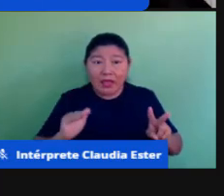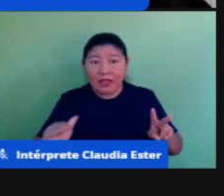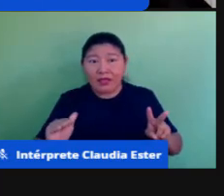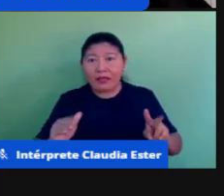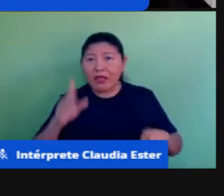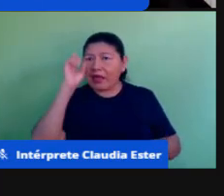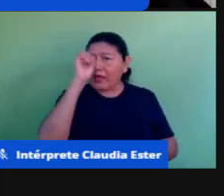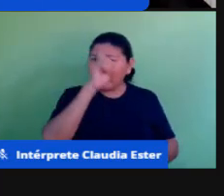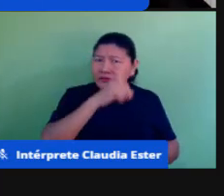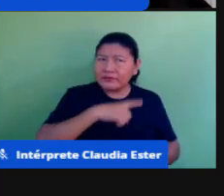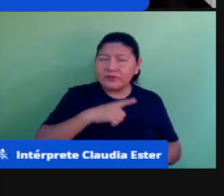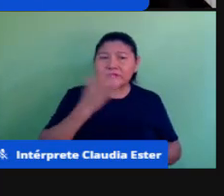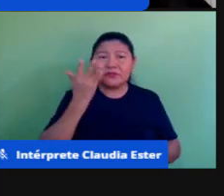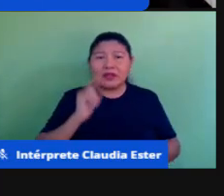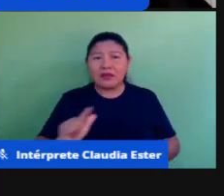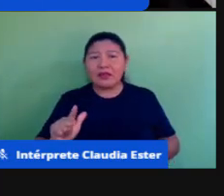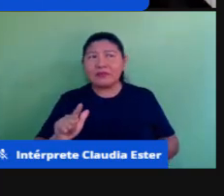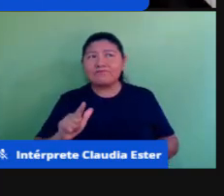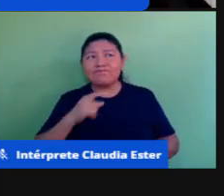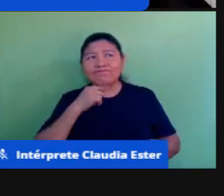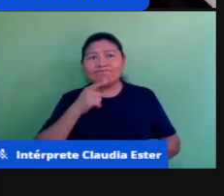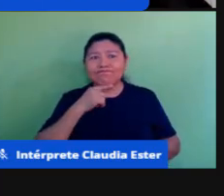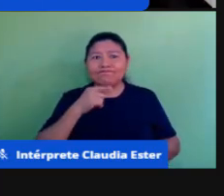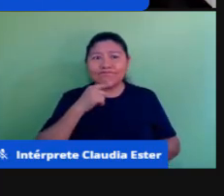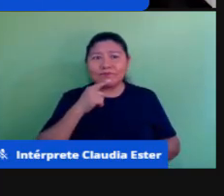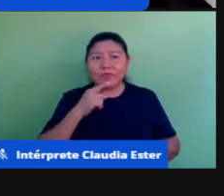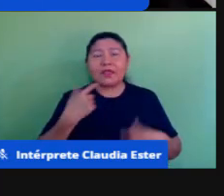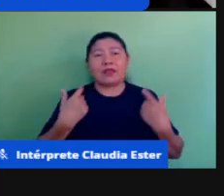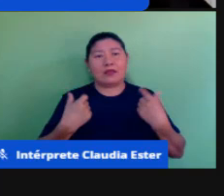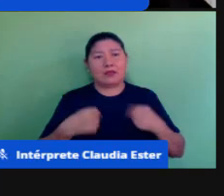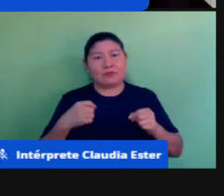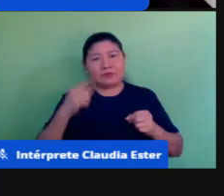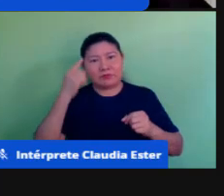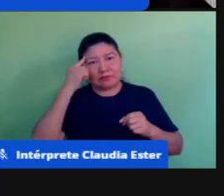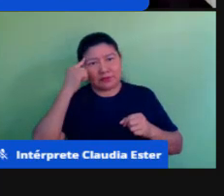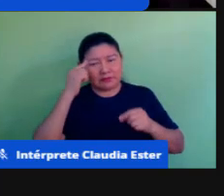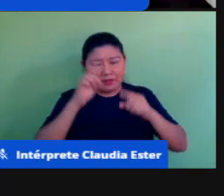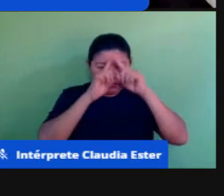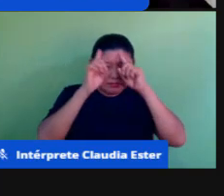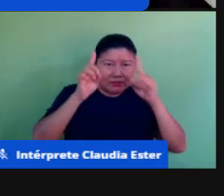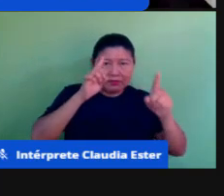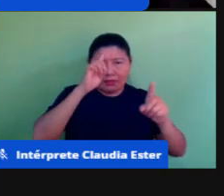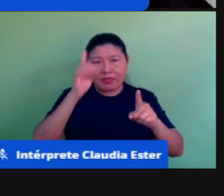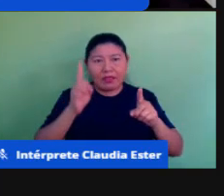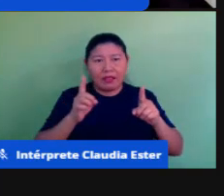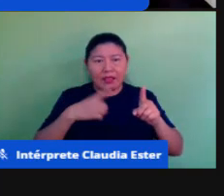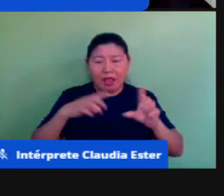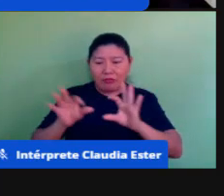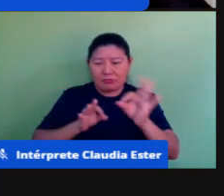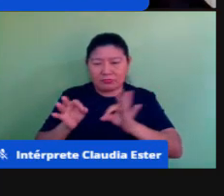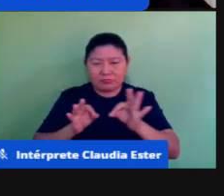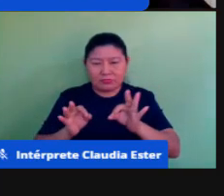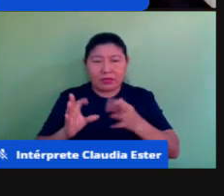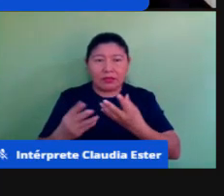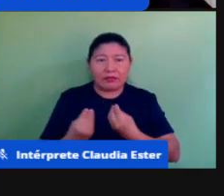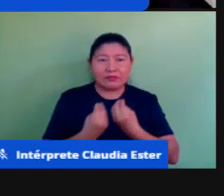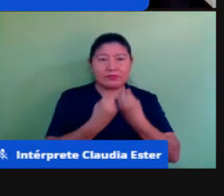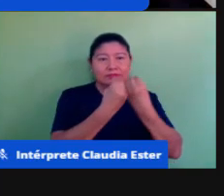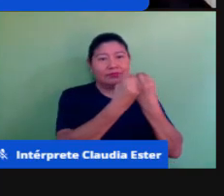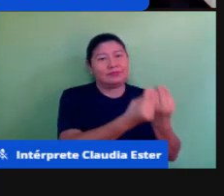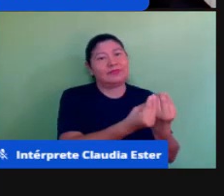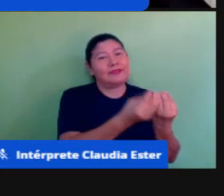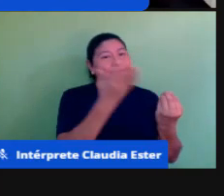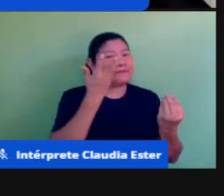de alguma coisa que ela tenha, mas nós temos que levar até essa criança a alfabetização, nós temos